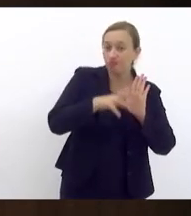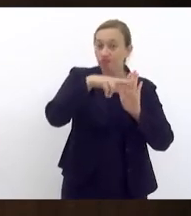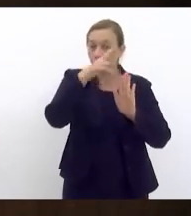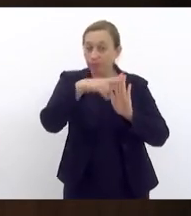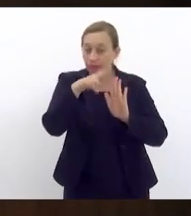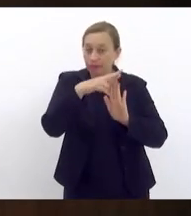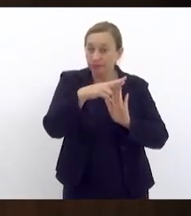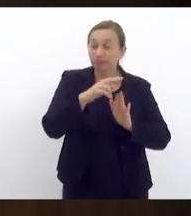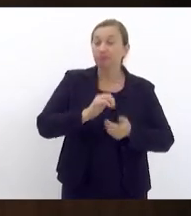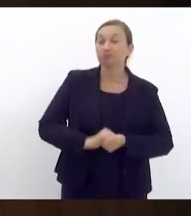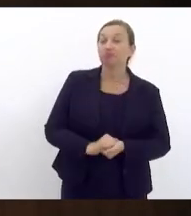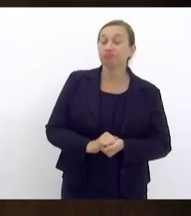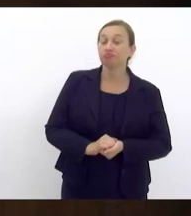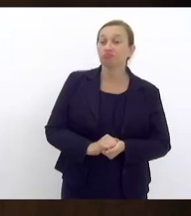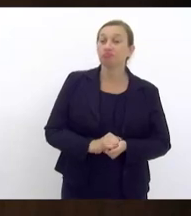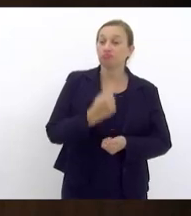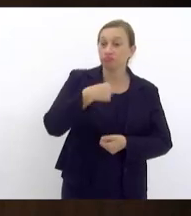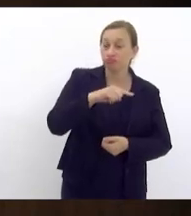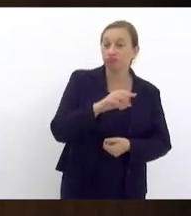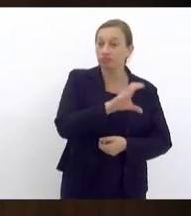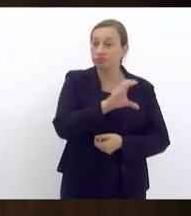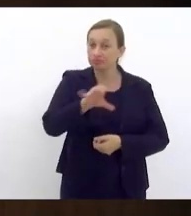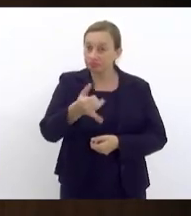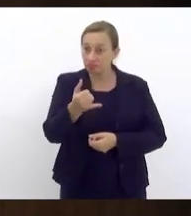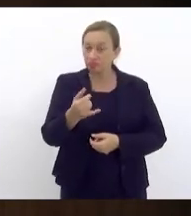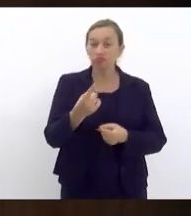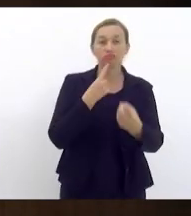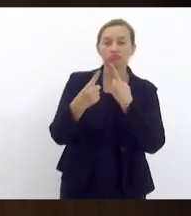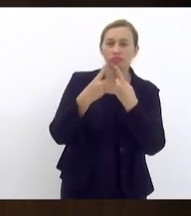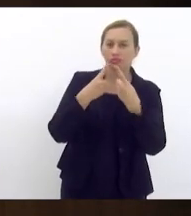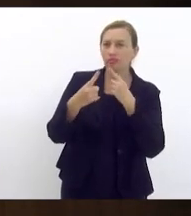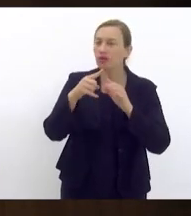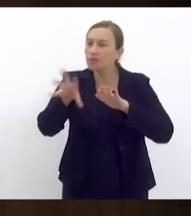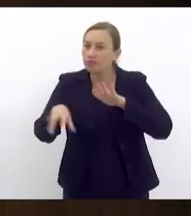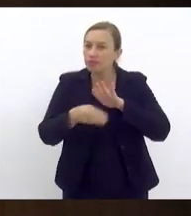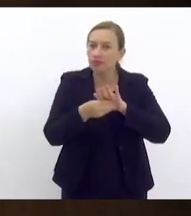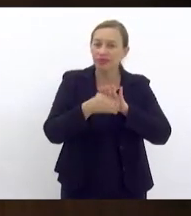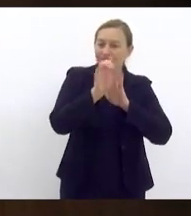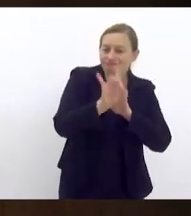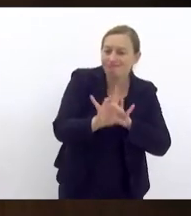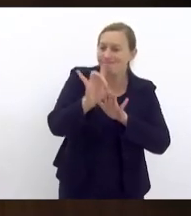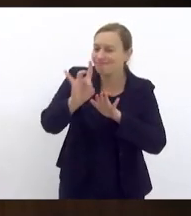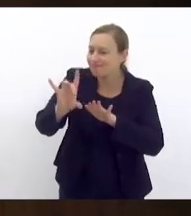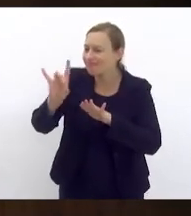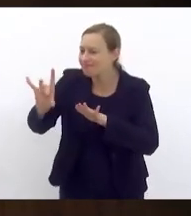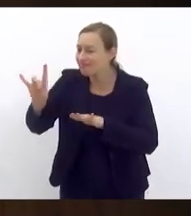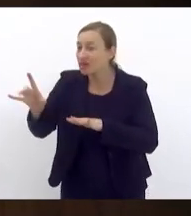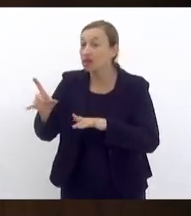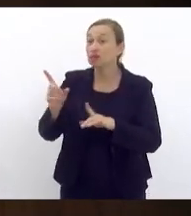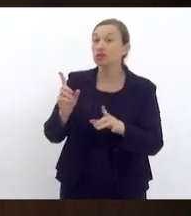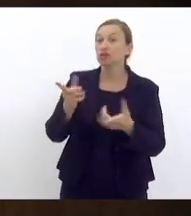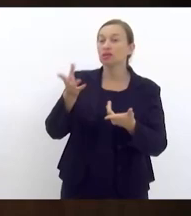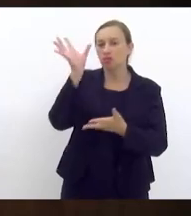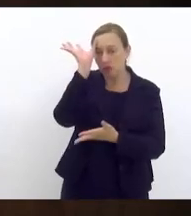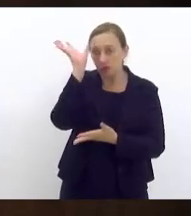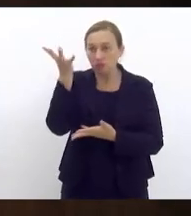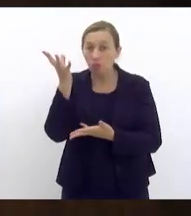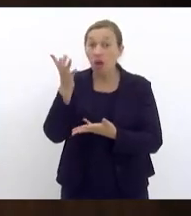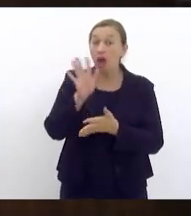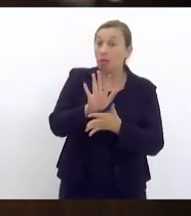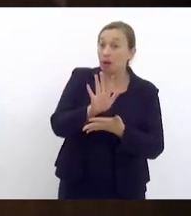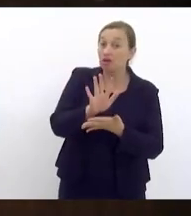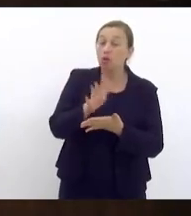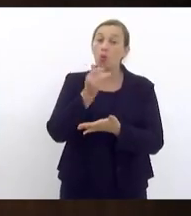a presença na ccj do autor discutimos emendas por emendas E chegamos à conclusão embora o relator